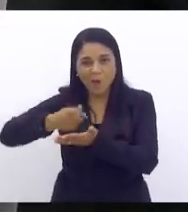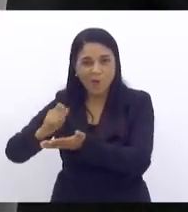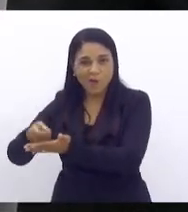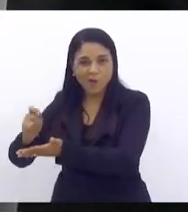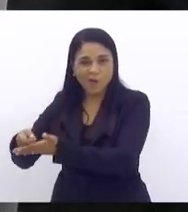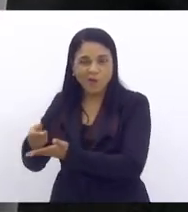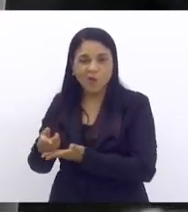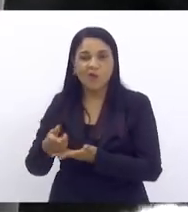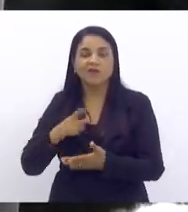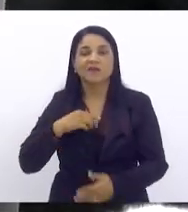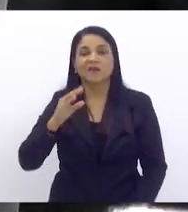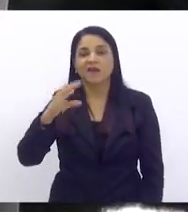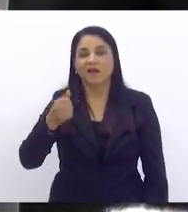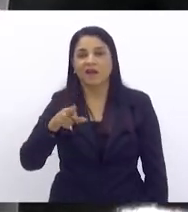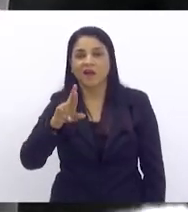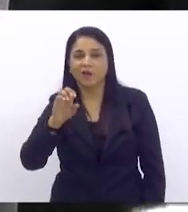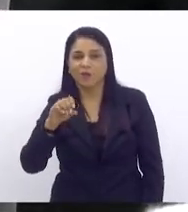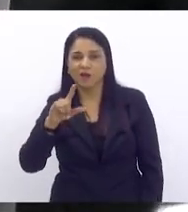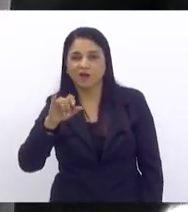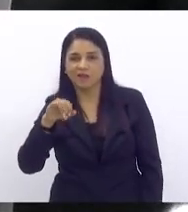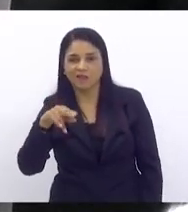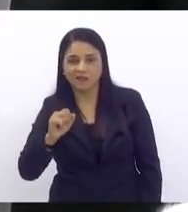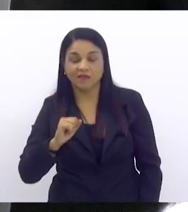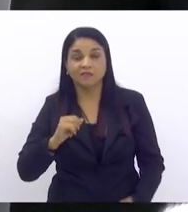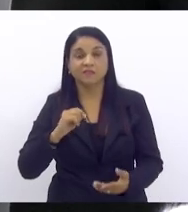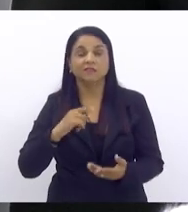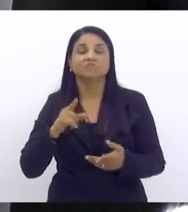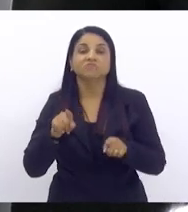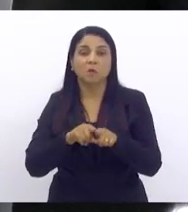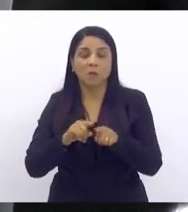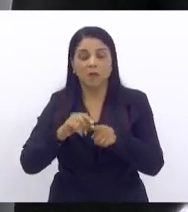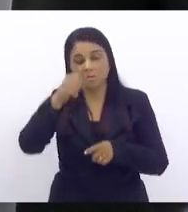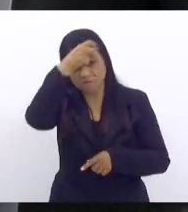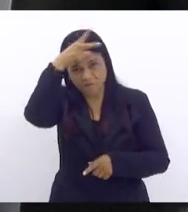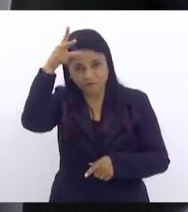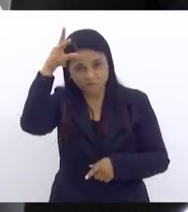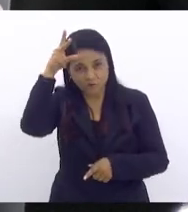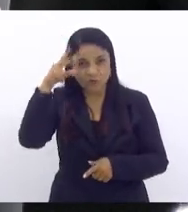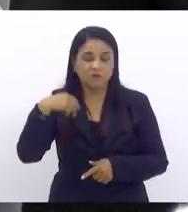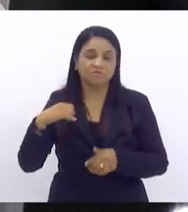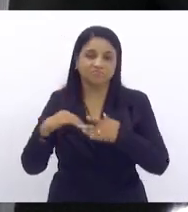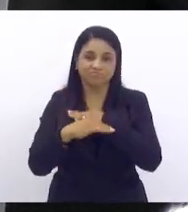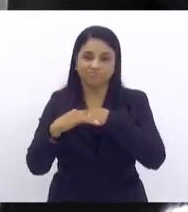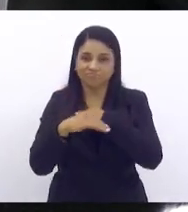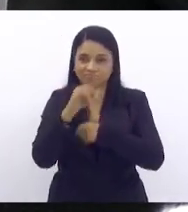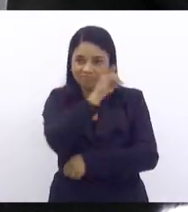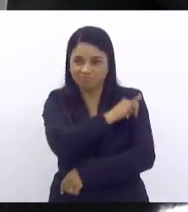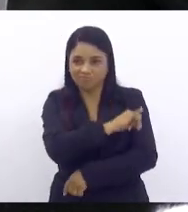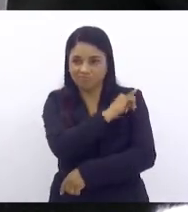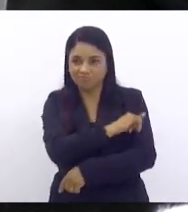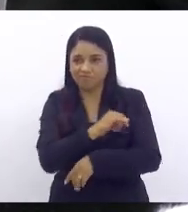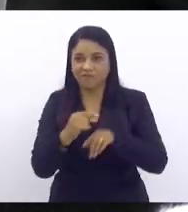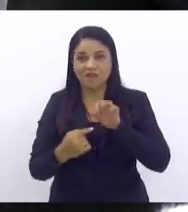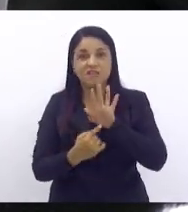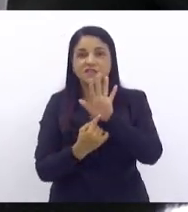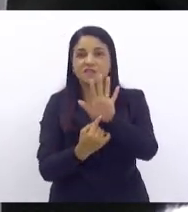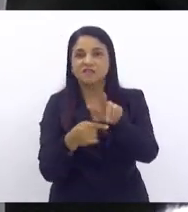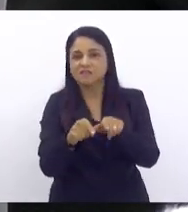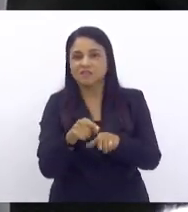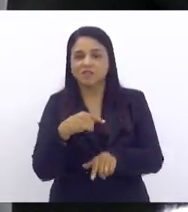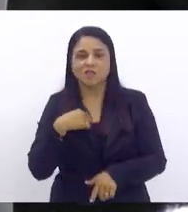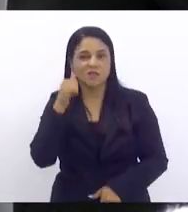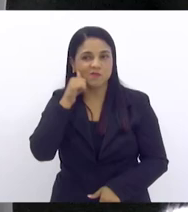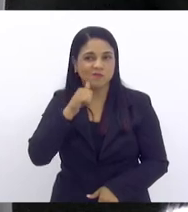Santos, nomeada na Prefeitura do Rio de Janeiro, que é essa senhora aqui, nomeada na Prefeitura do Rio de